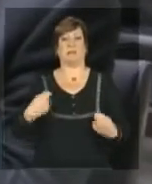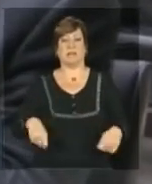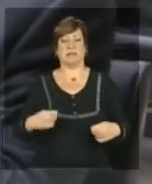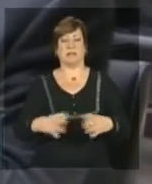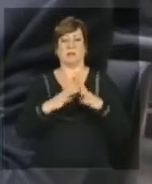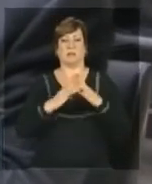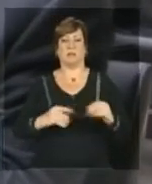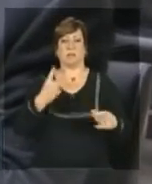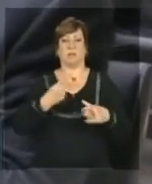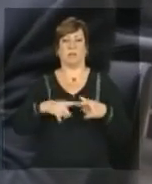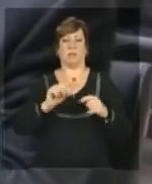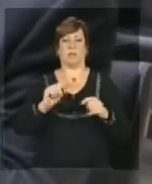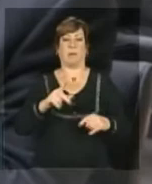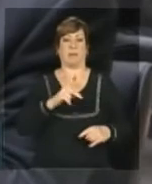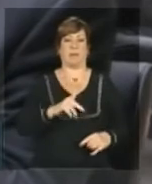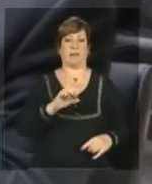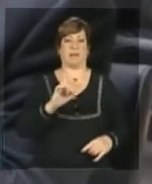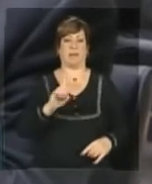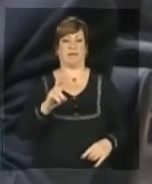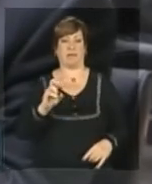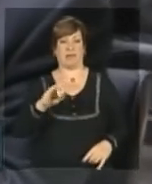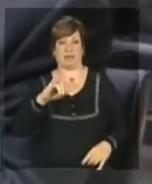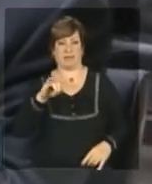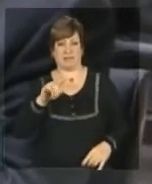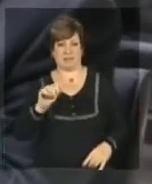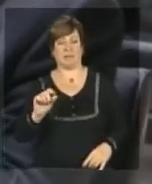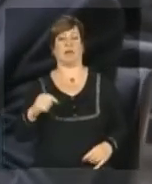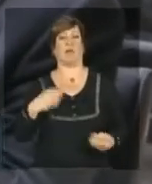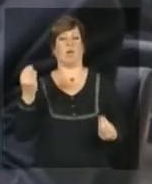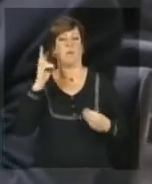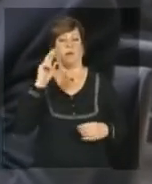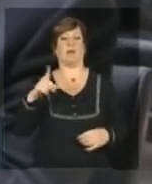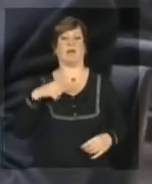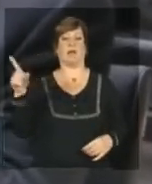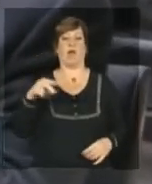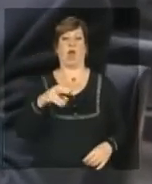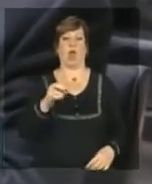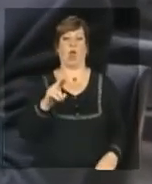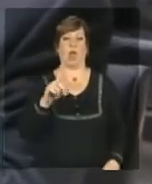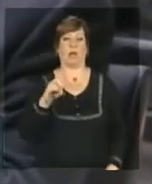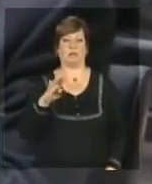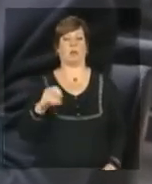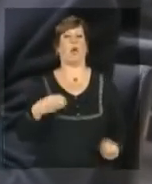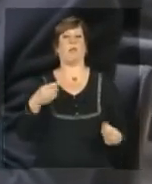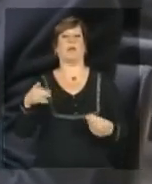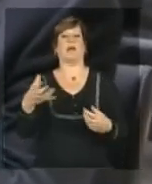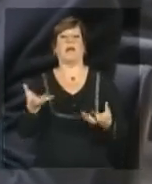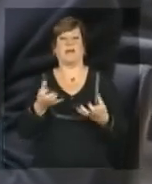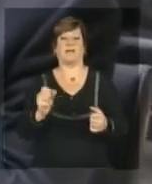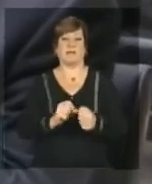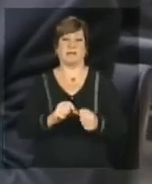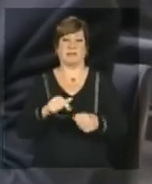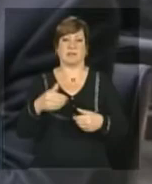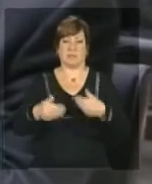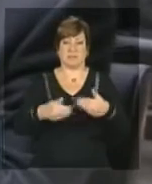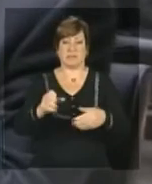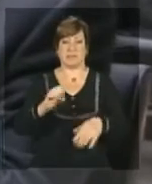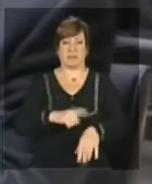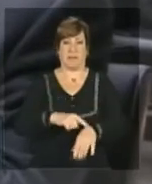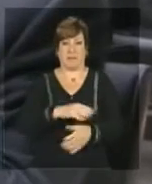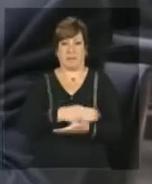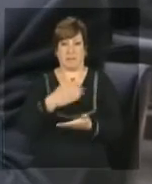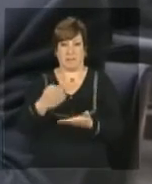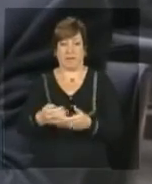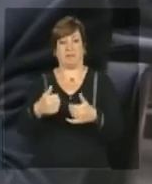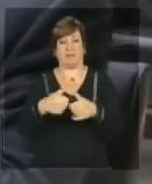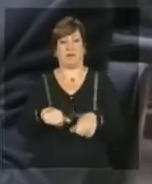há muito tempo, que é o da PDVSA, sobre a refinaria do Nordeste. Como é que a senhora pretende conduzir esse processo, se o prazo fica